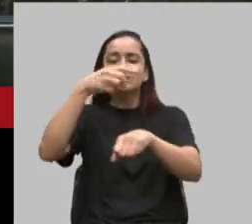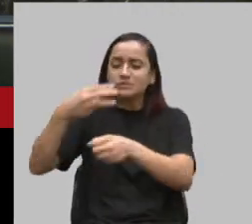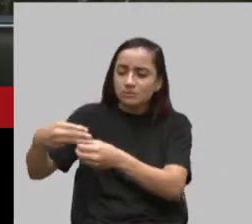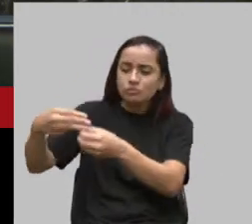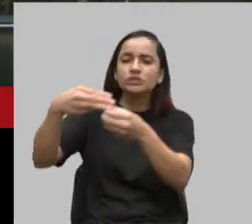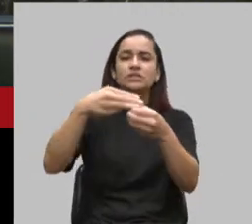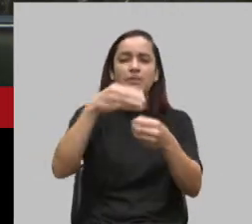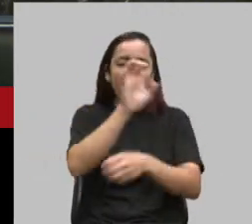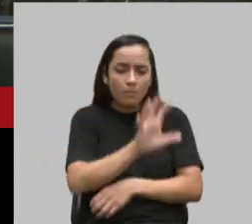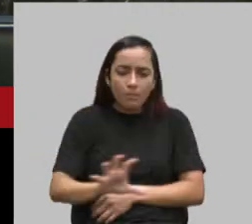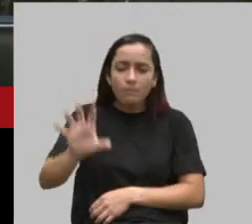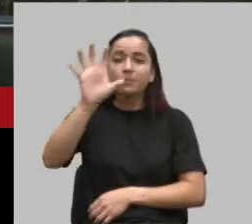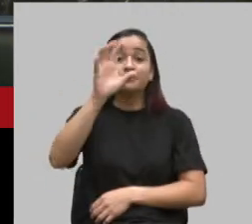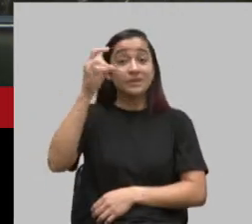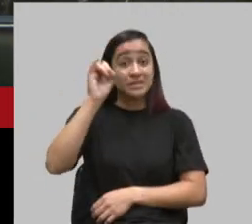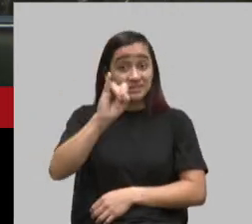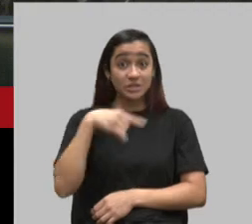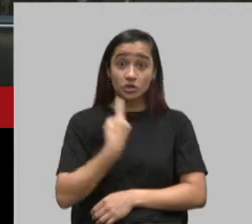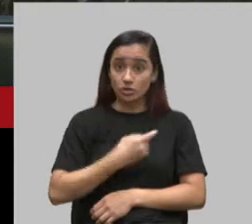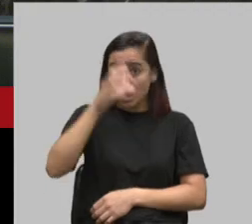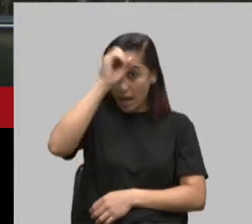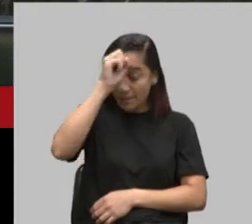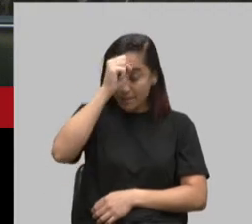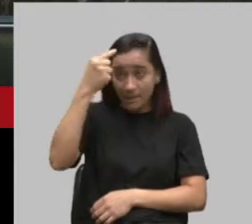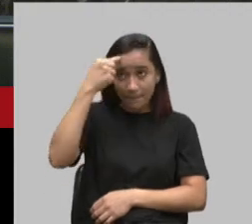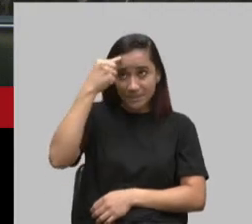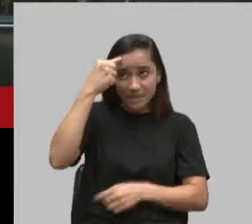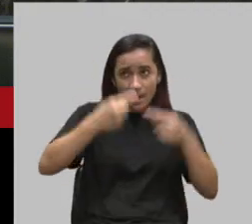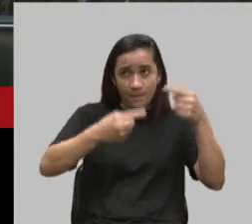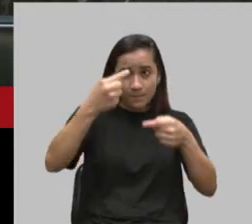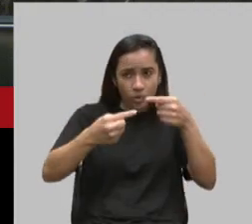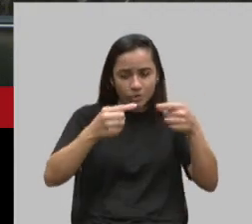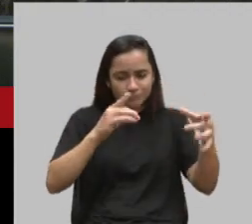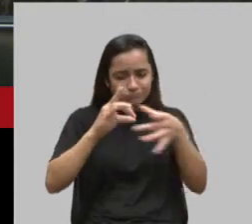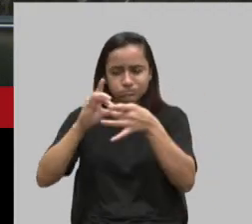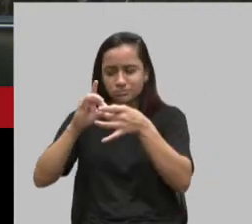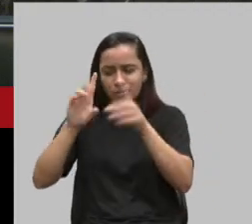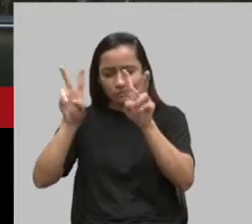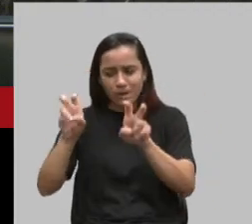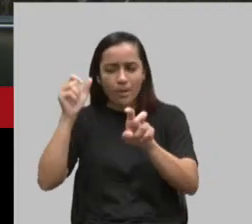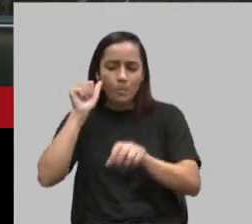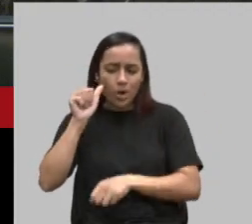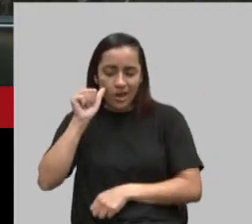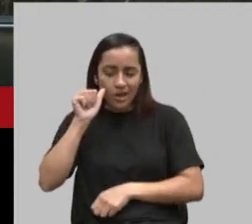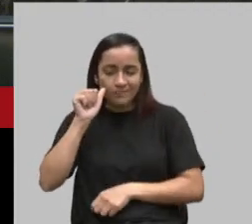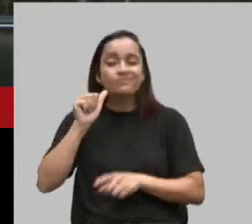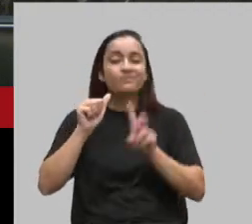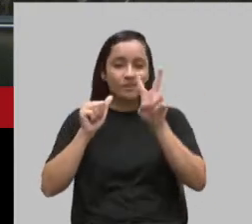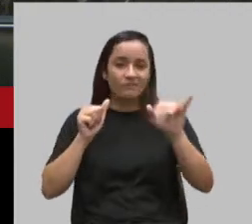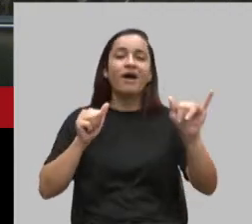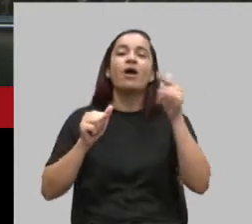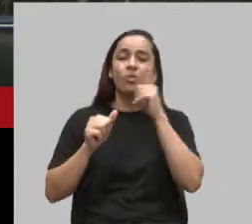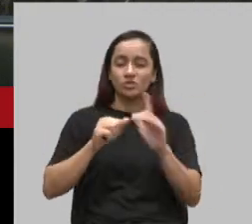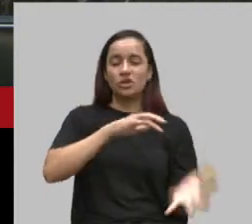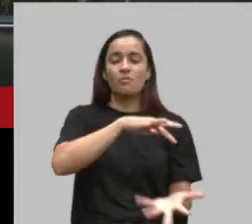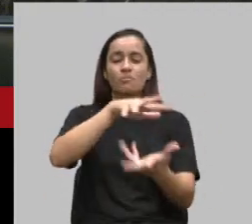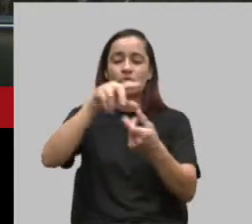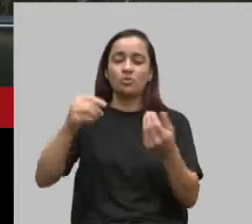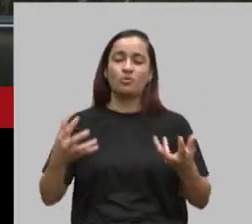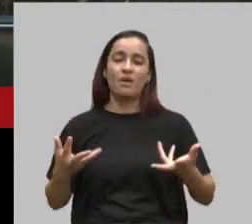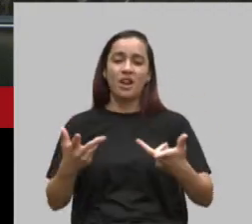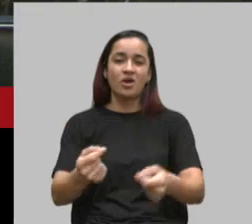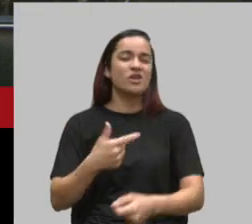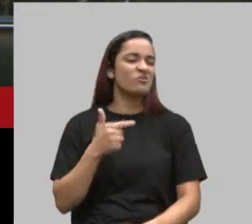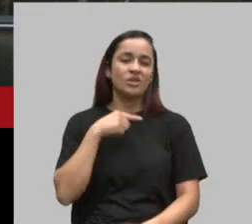pensar políticas a partir das mulheres nós teremos o mundo melhor eu não tenho dúvida porque a gente não pensa só